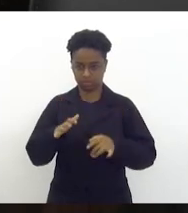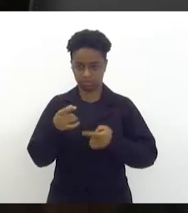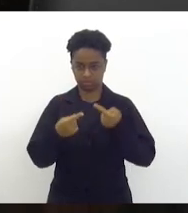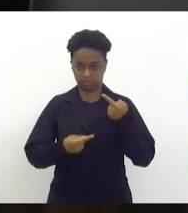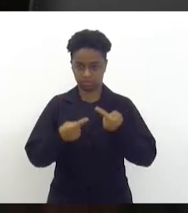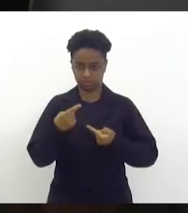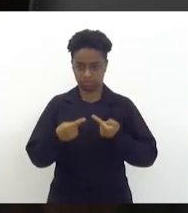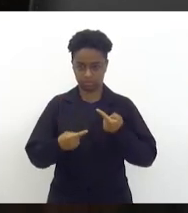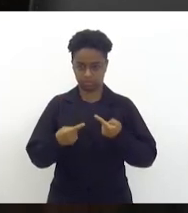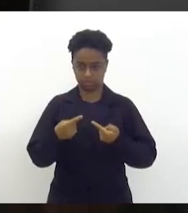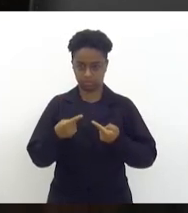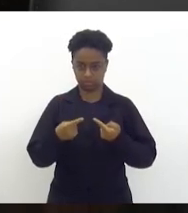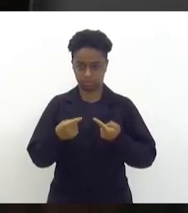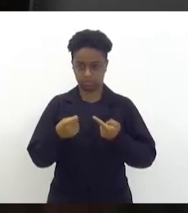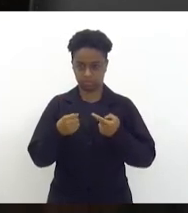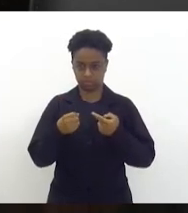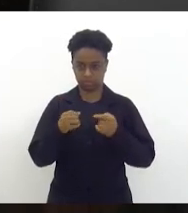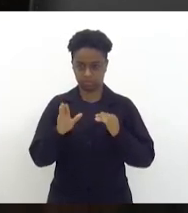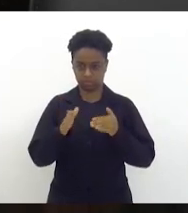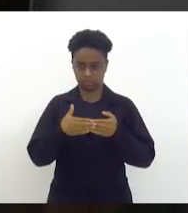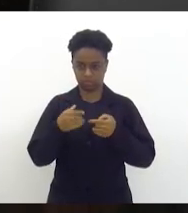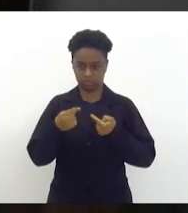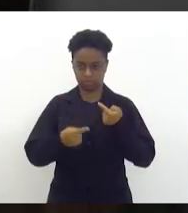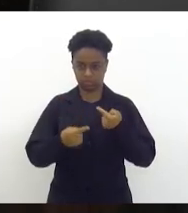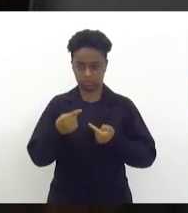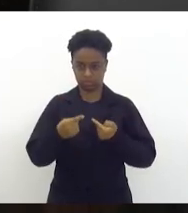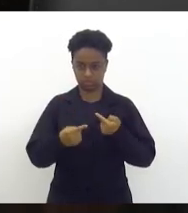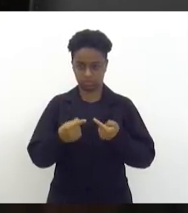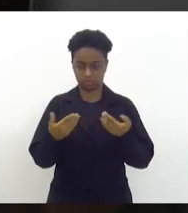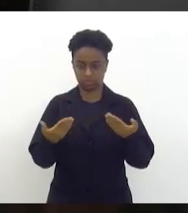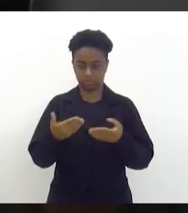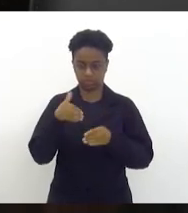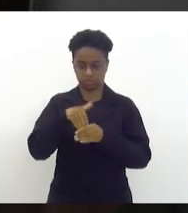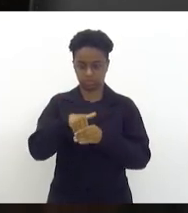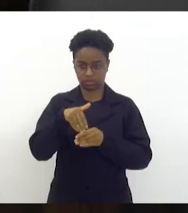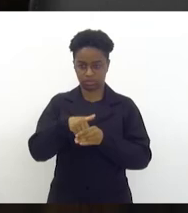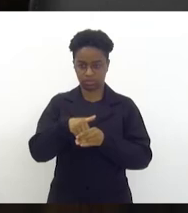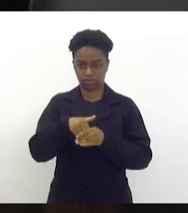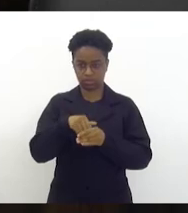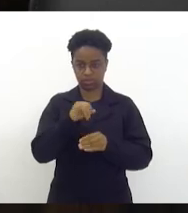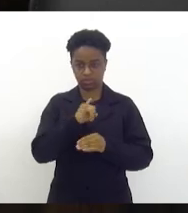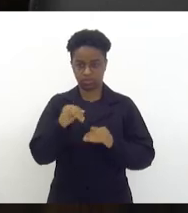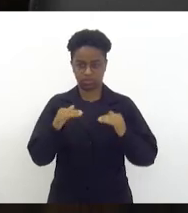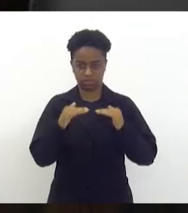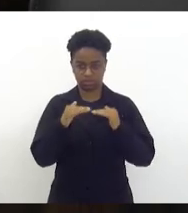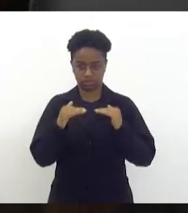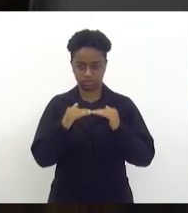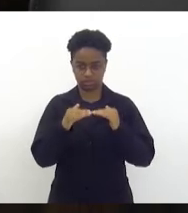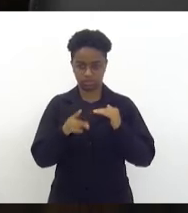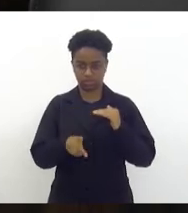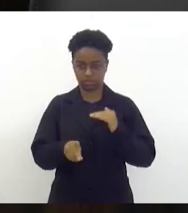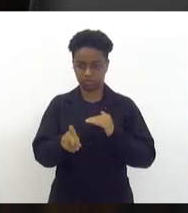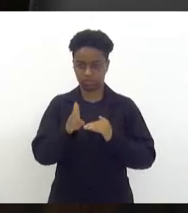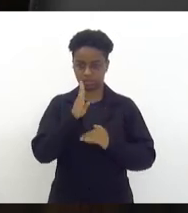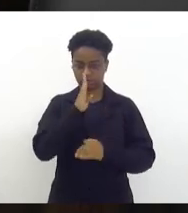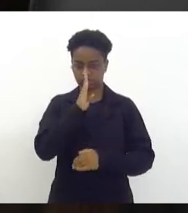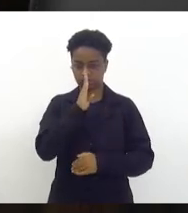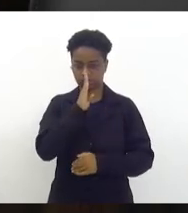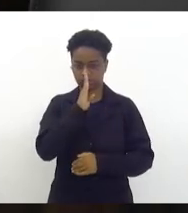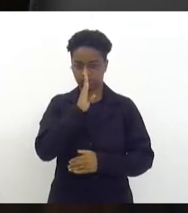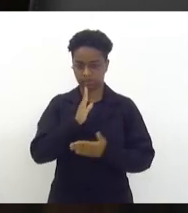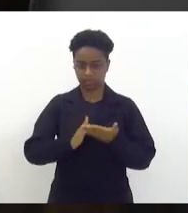queira discutir, encerrada a discussão. Em votação. Os senhores que aprovam, permaneçam como